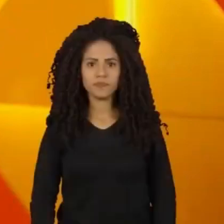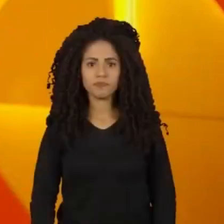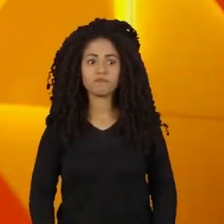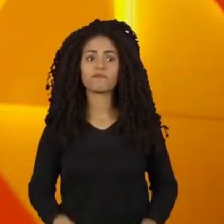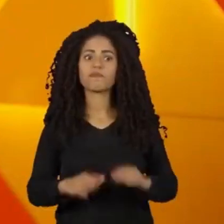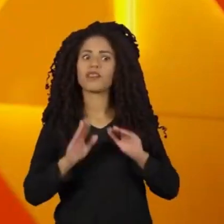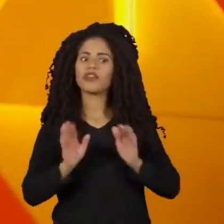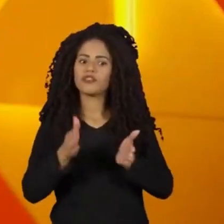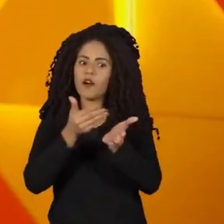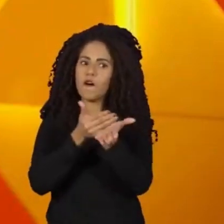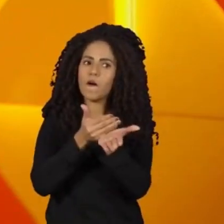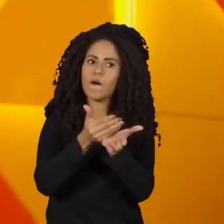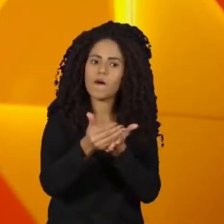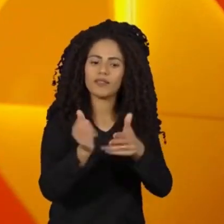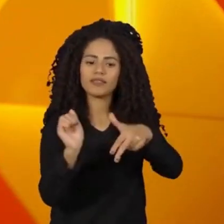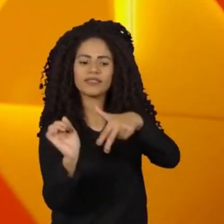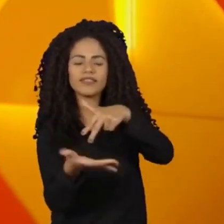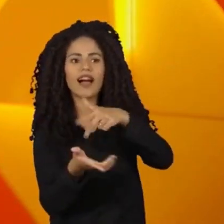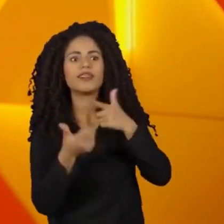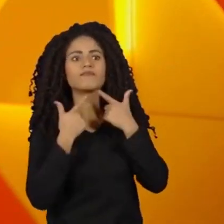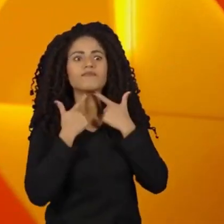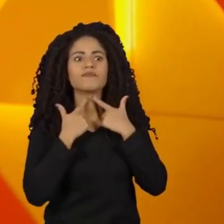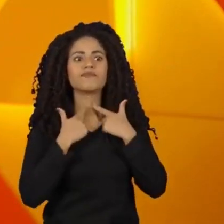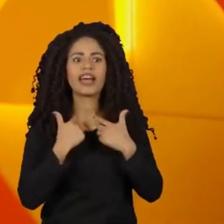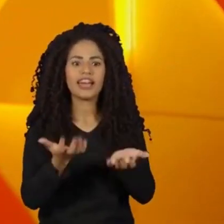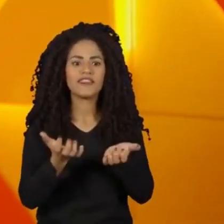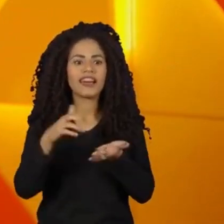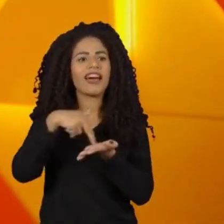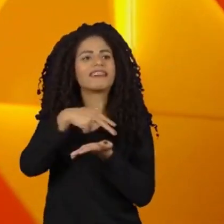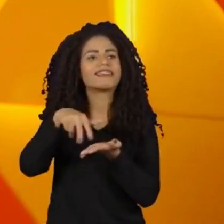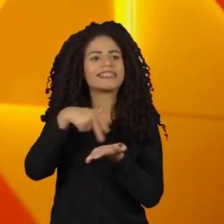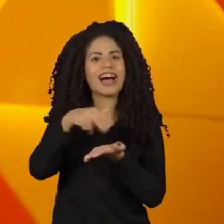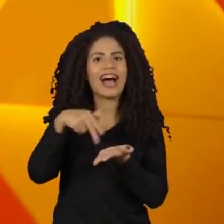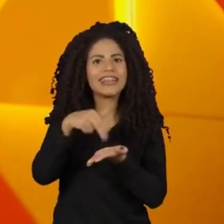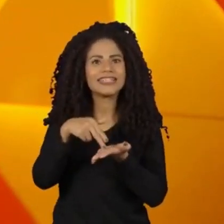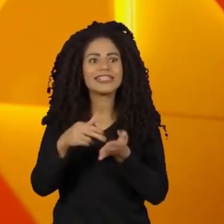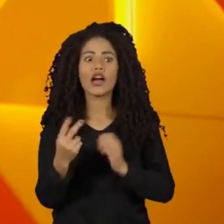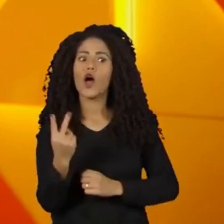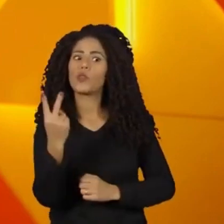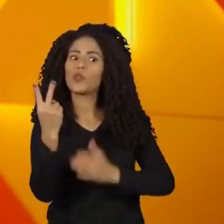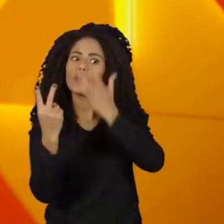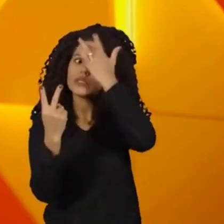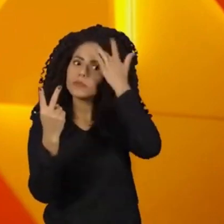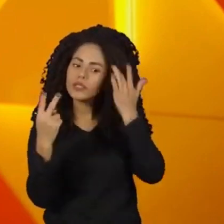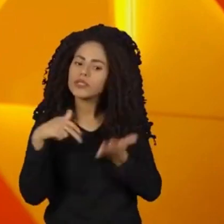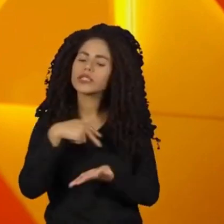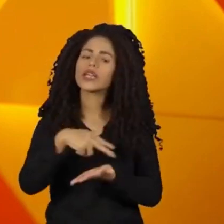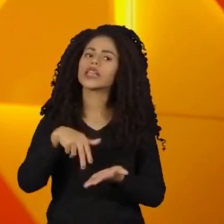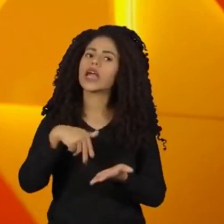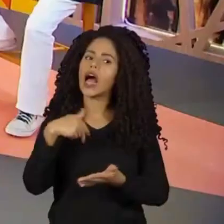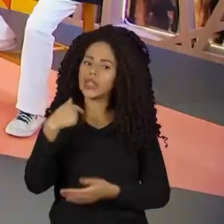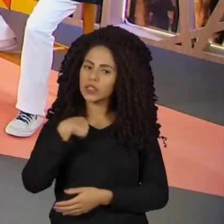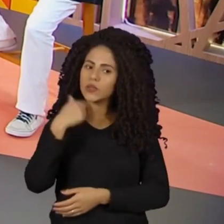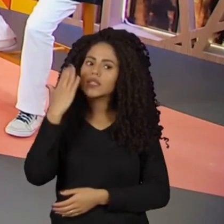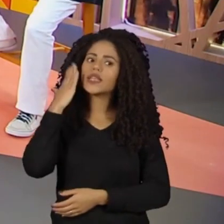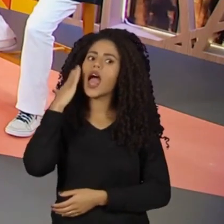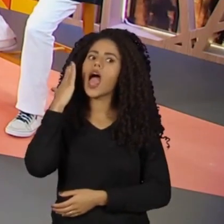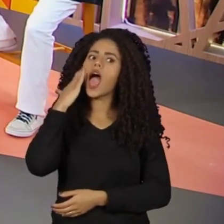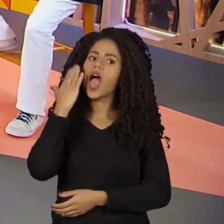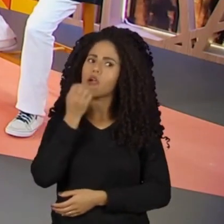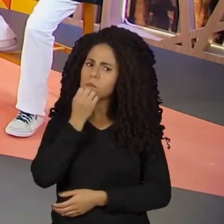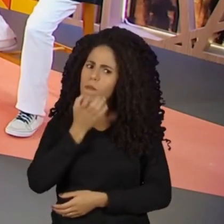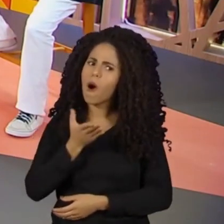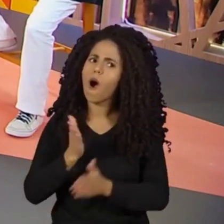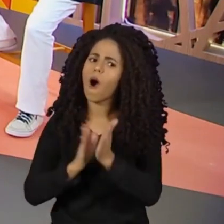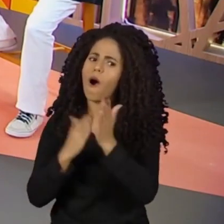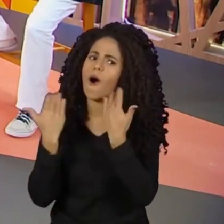já comecei o programa com vontade de dançar e ainda mais que eu sei que eu tenho dois dançarinos aqui muito bons principalmente